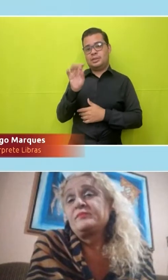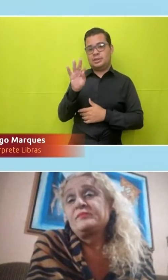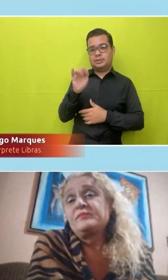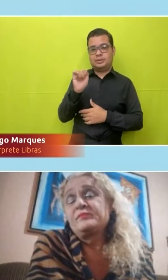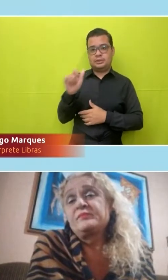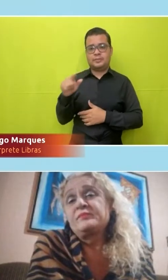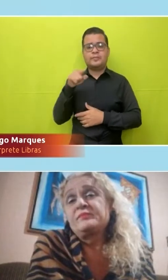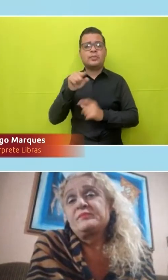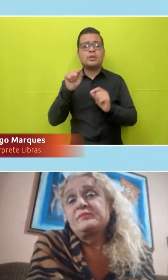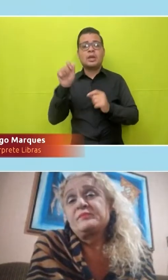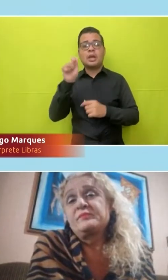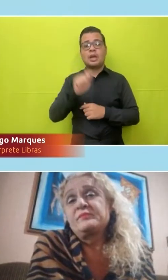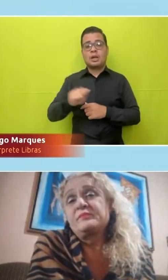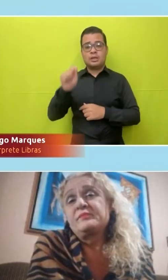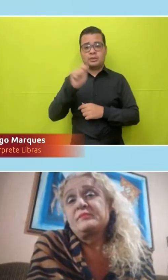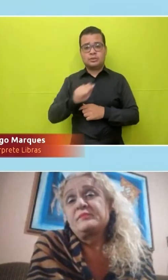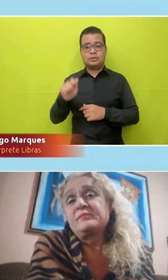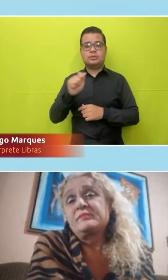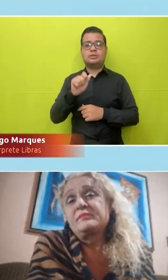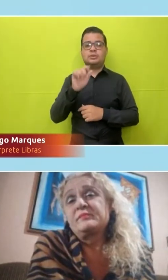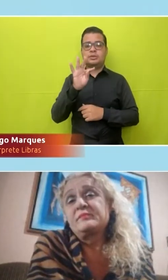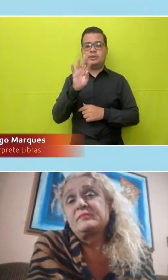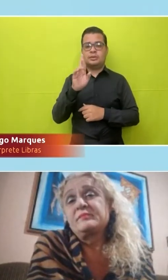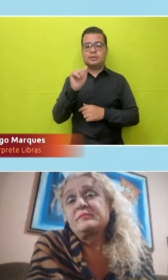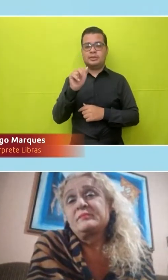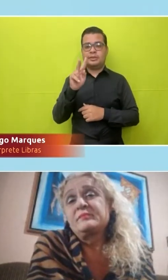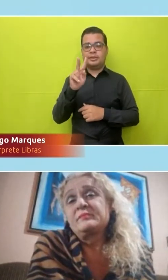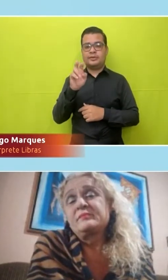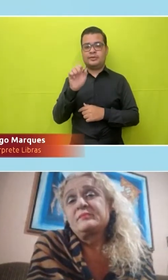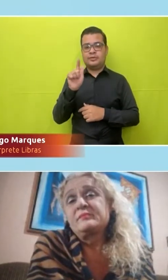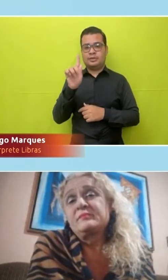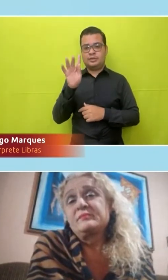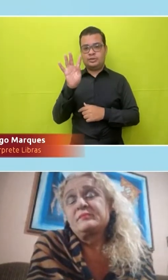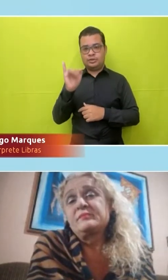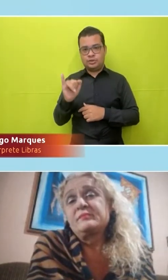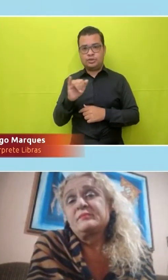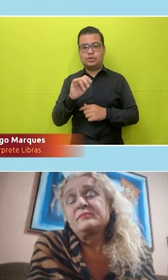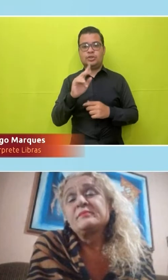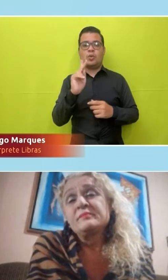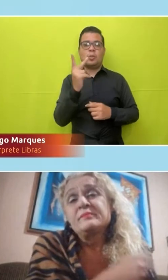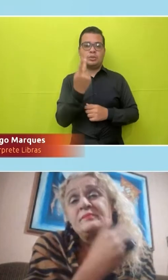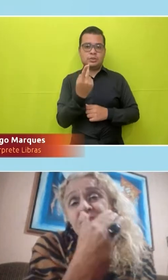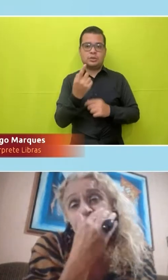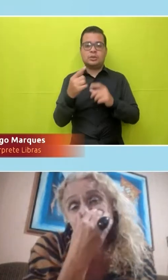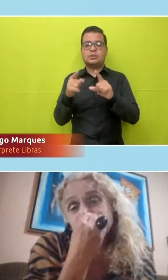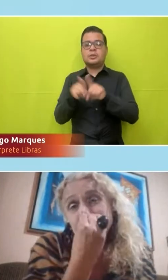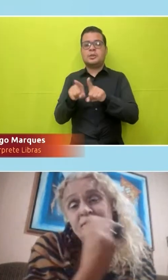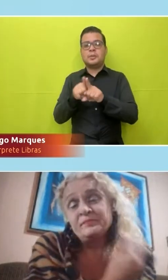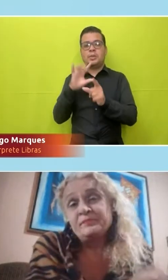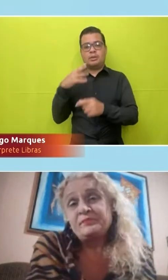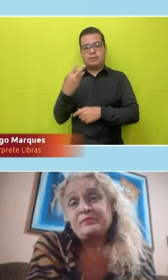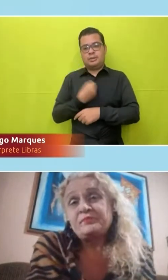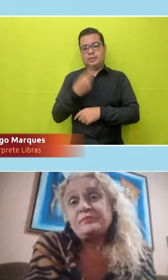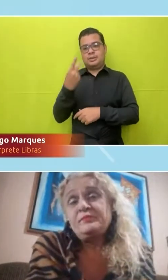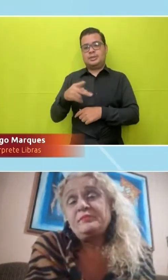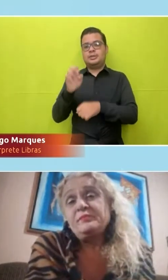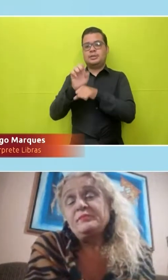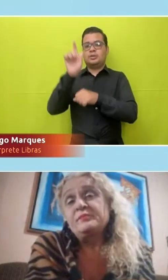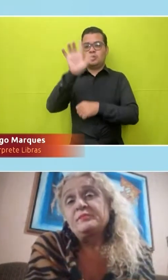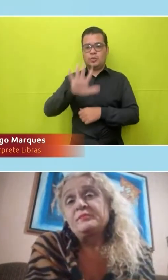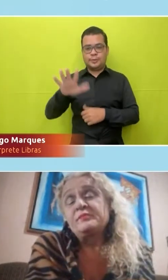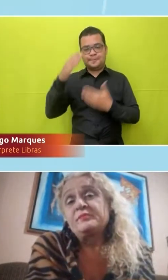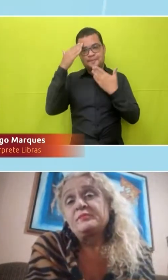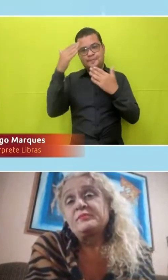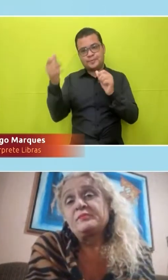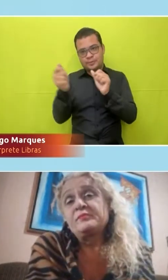a Associação de Travestis, Transsexuais e Transgêneros de Goiás. Beth, queria agradecer a sua presença, todas as